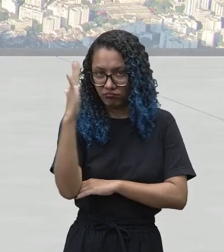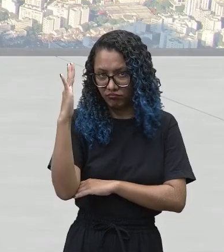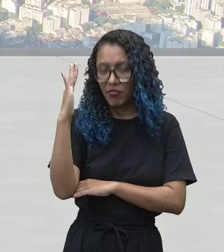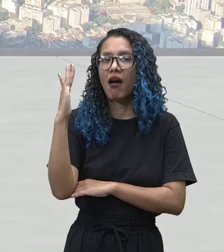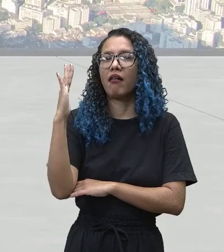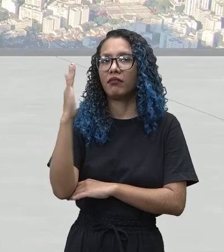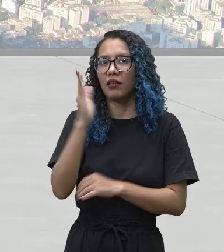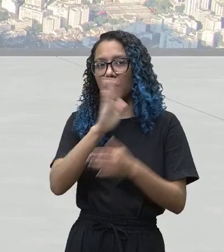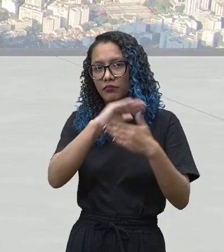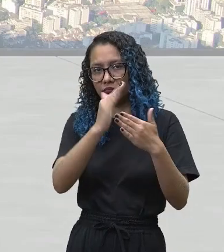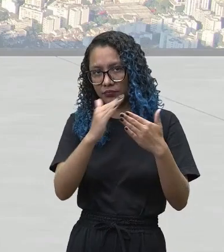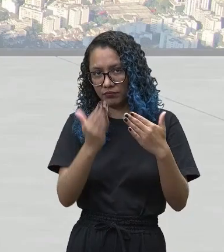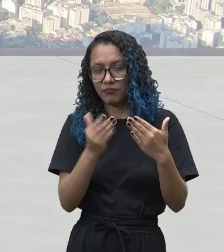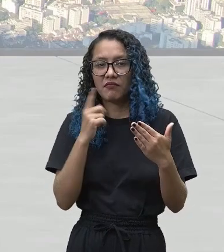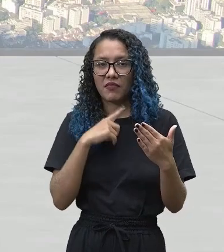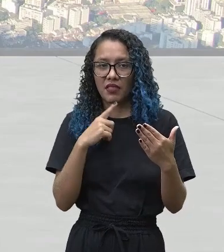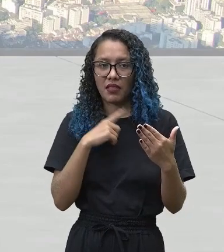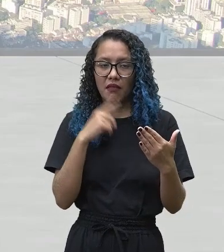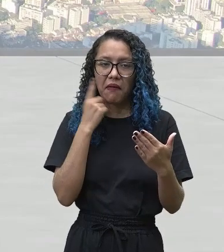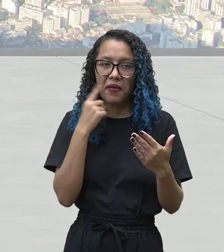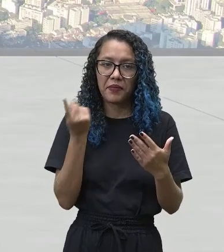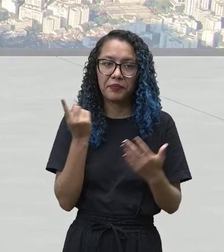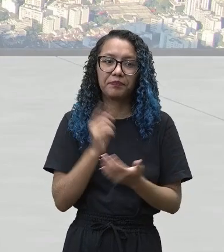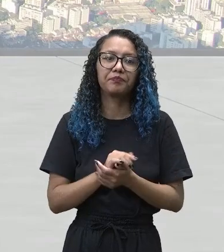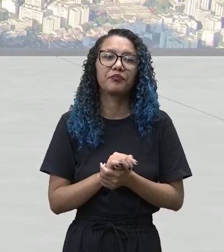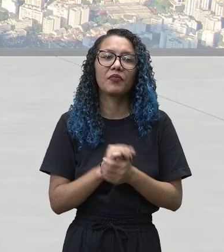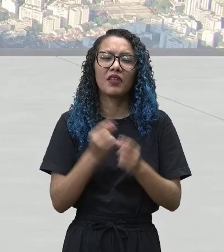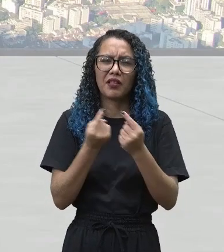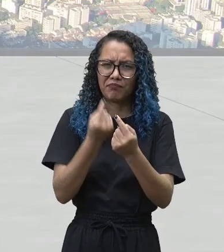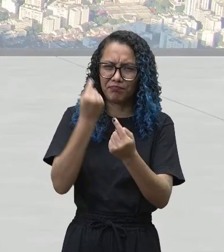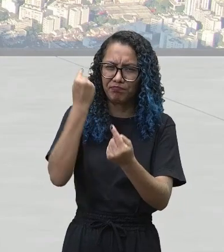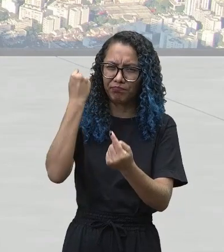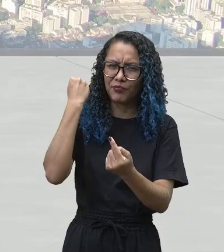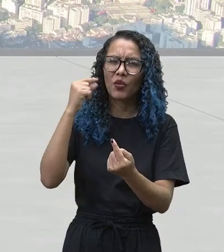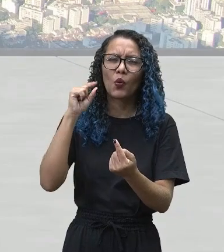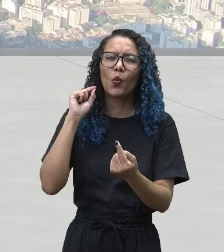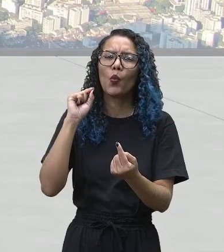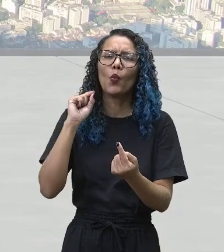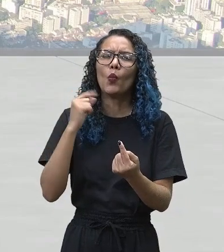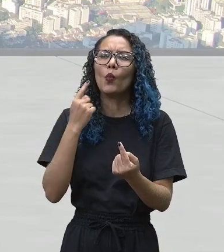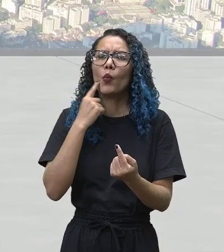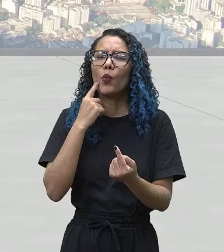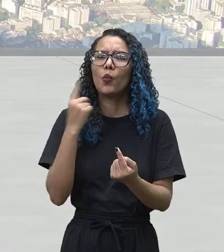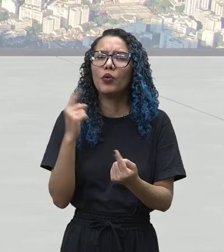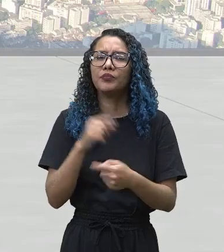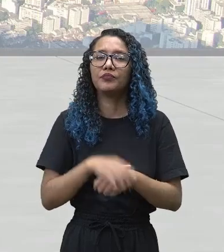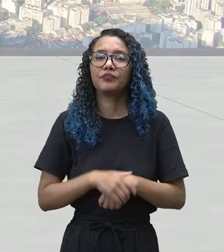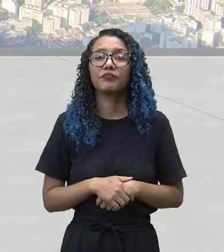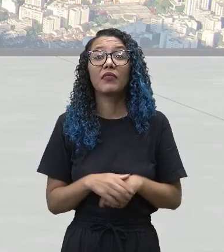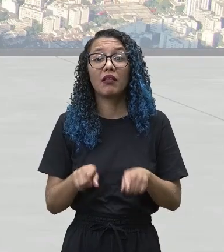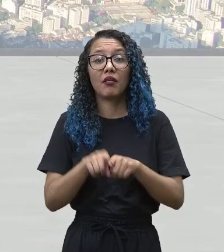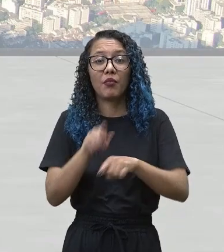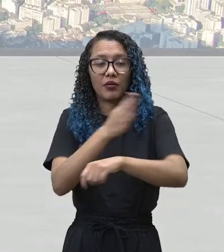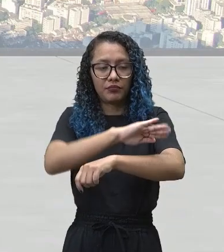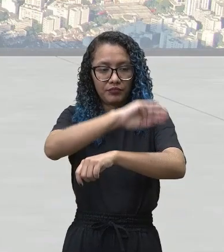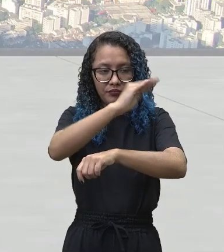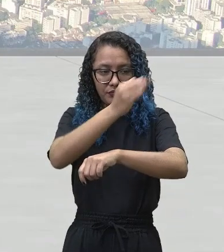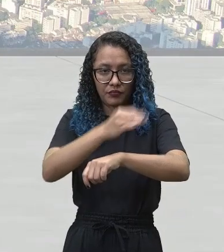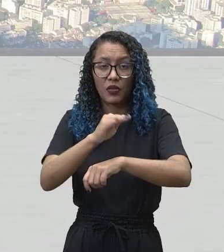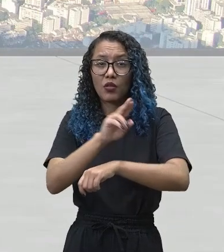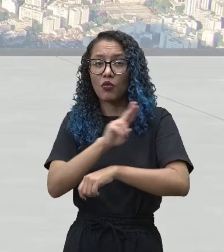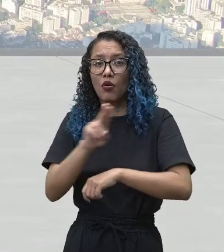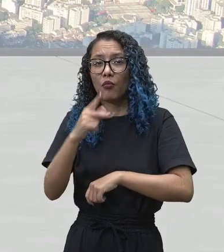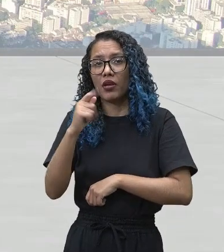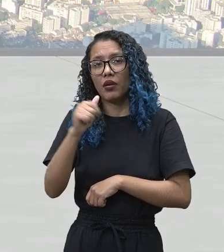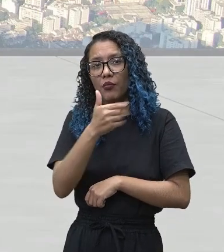disso? Né? Lá atrás, lá no fundinho, a gente vai ter o Pão de Açúcar, também um